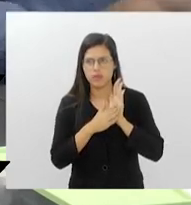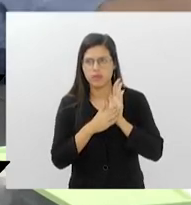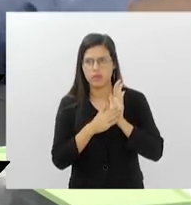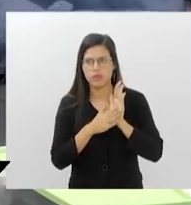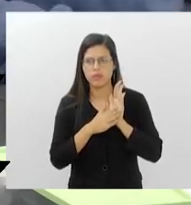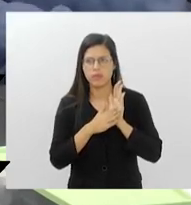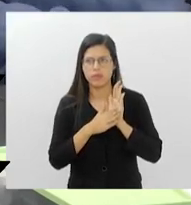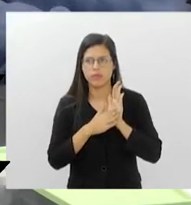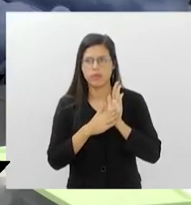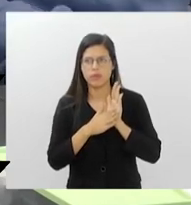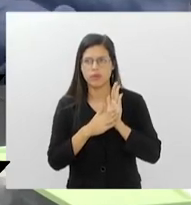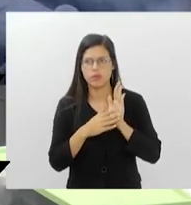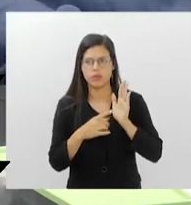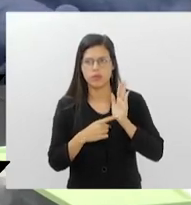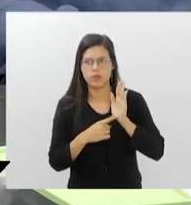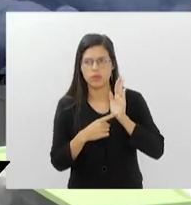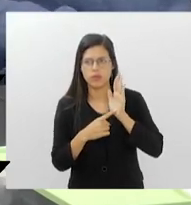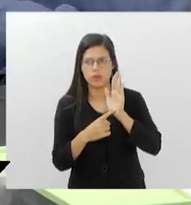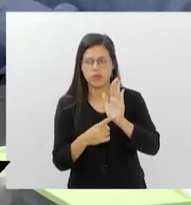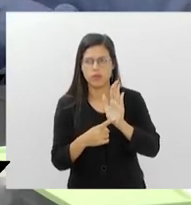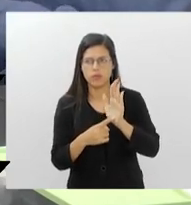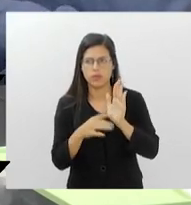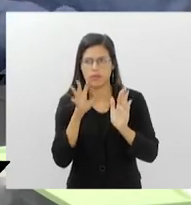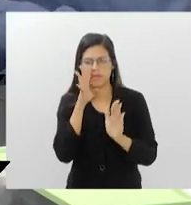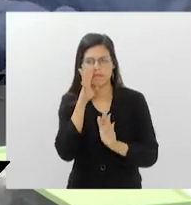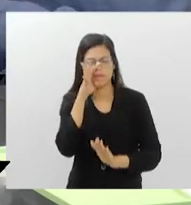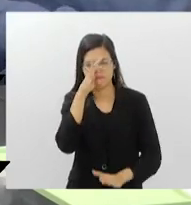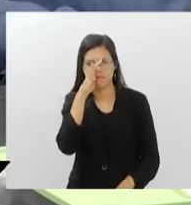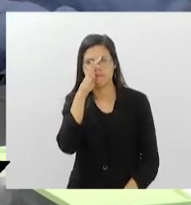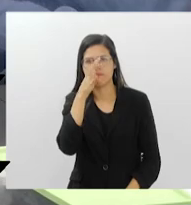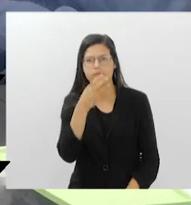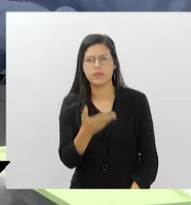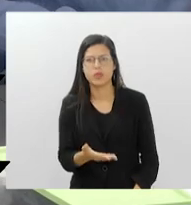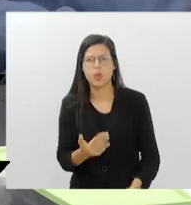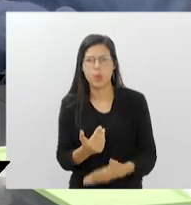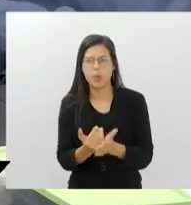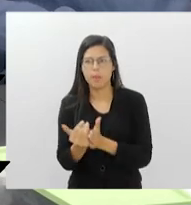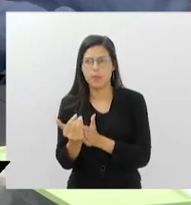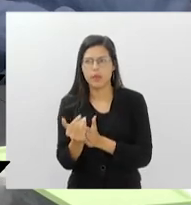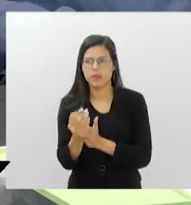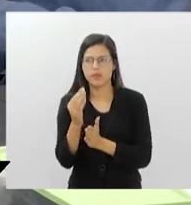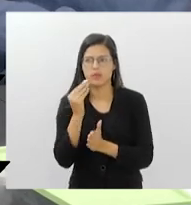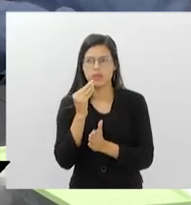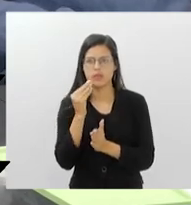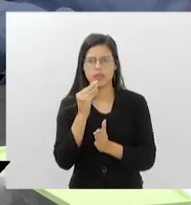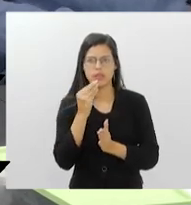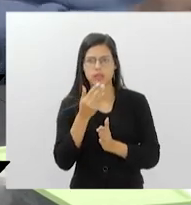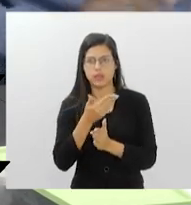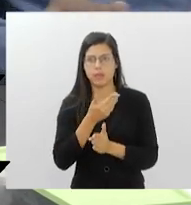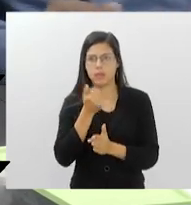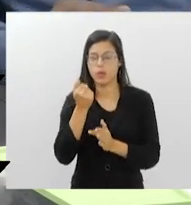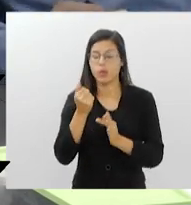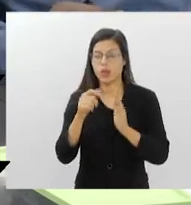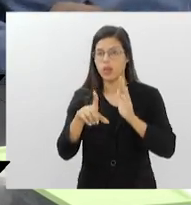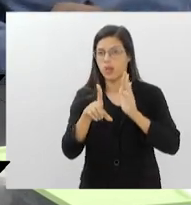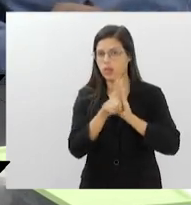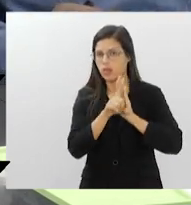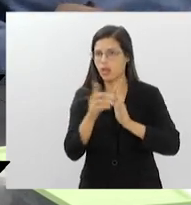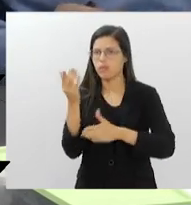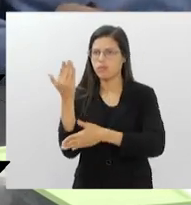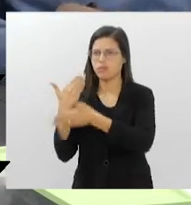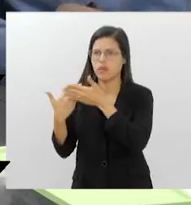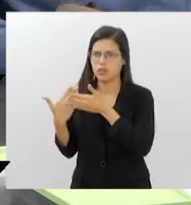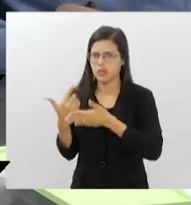até apresentei uma resistência Inicial dentro da linha de tentar aperfeiçoar ai originala